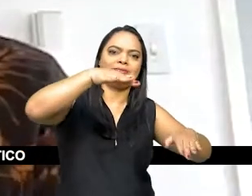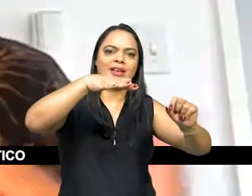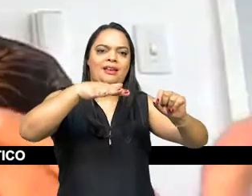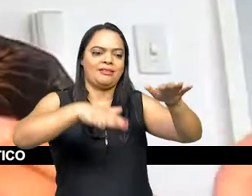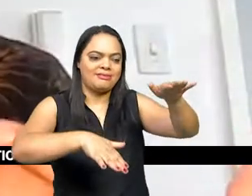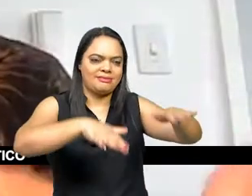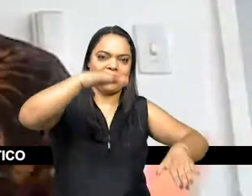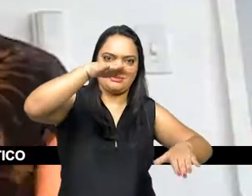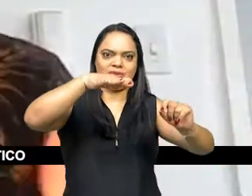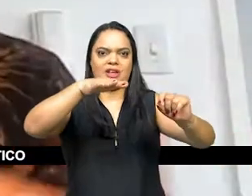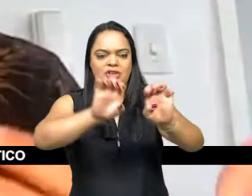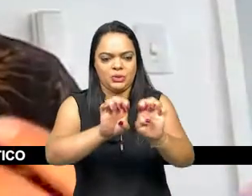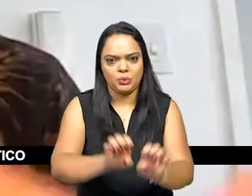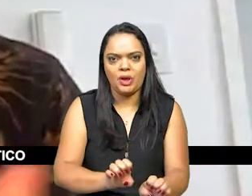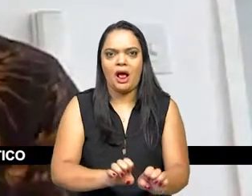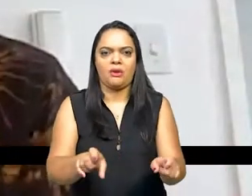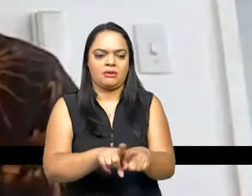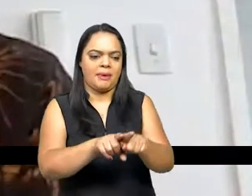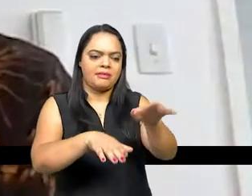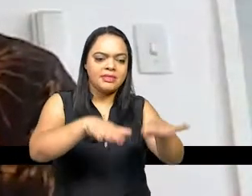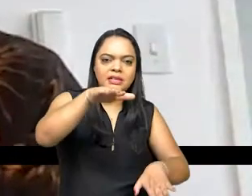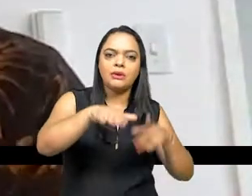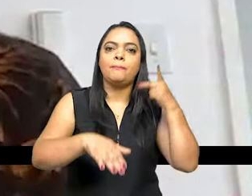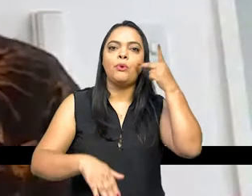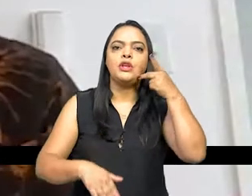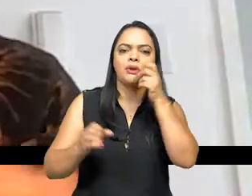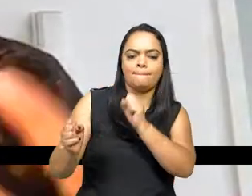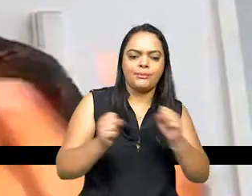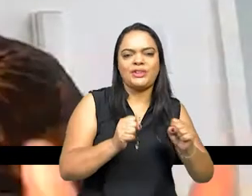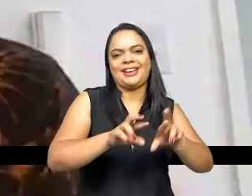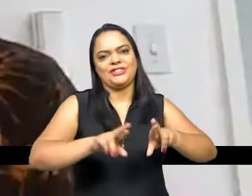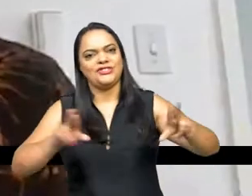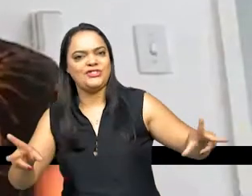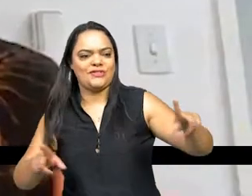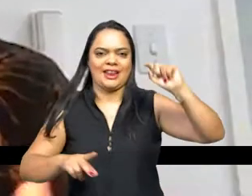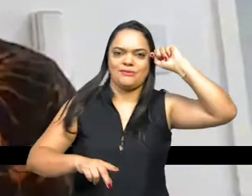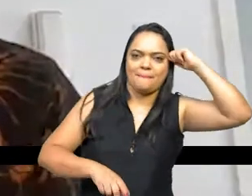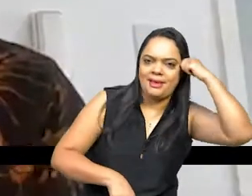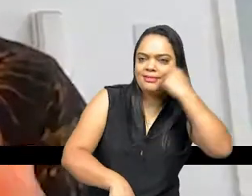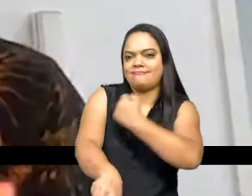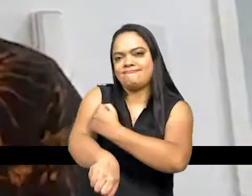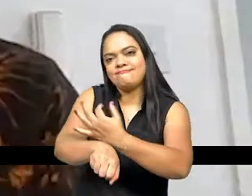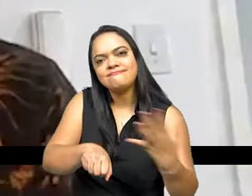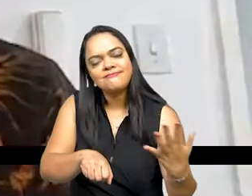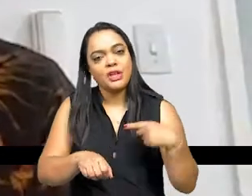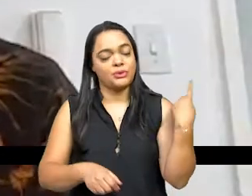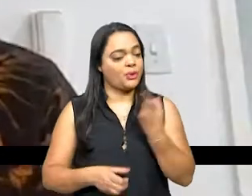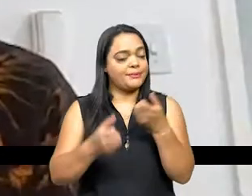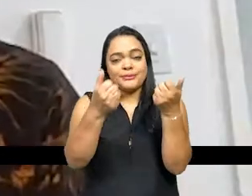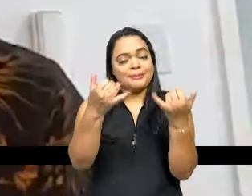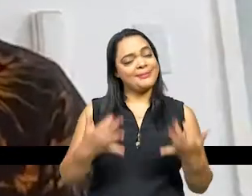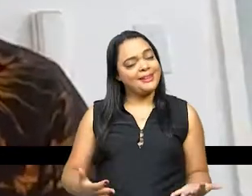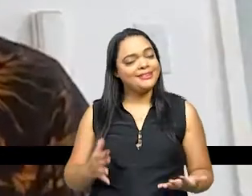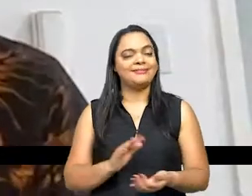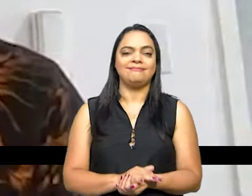uma desigualdade também de poder político entre esses dois grupos. Então, a gente está falando de uma determinada forma